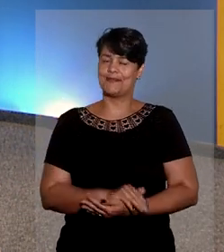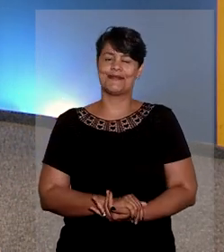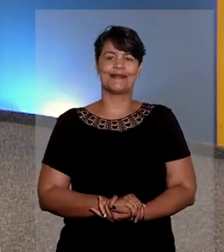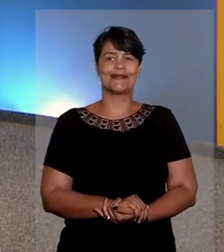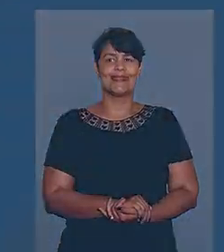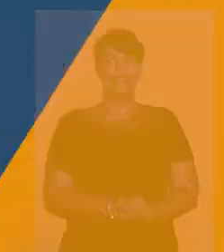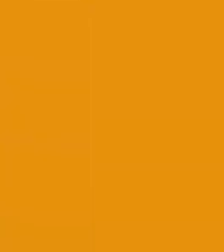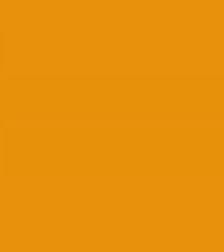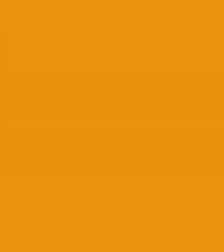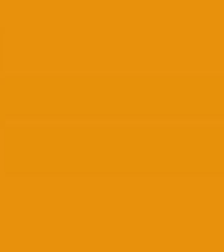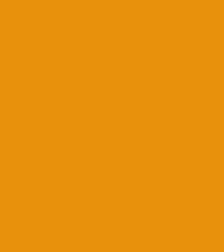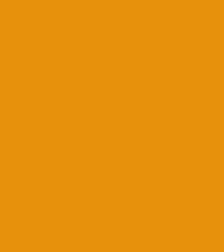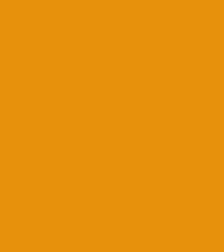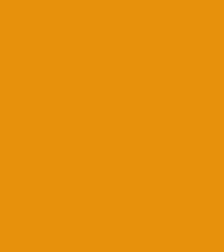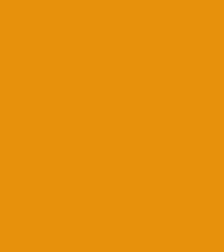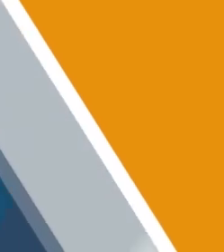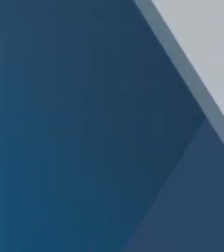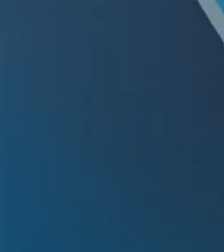começa agora.